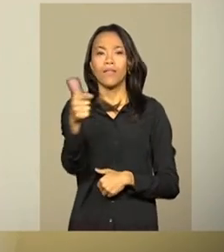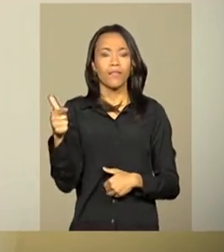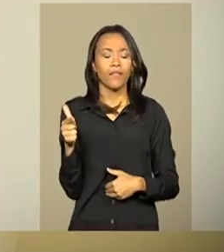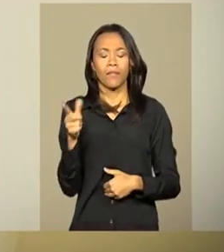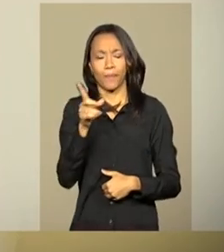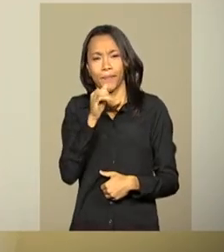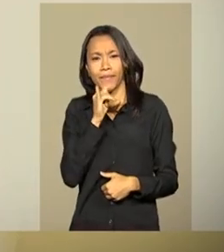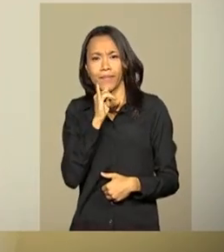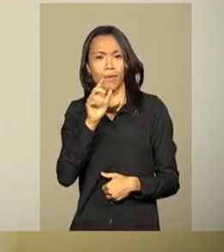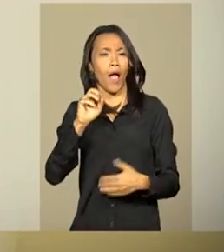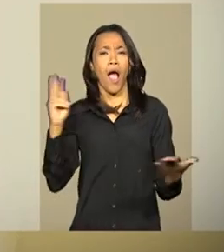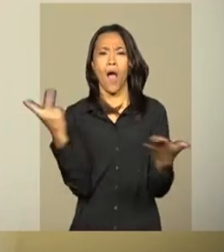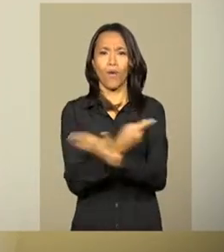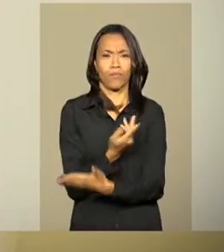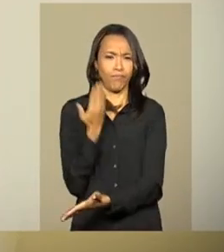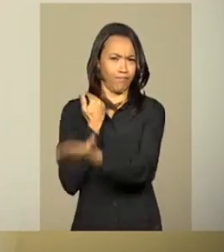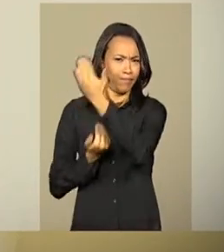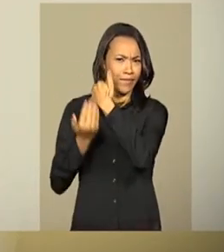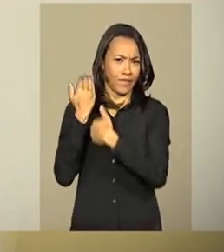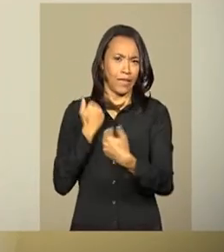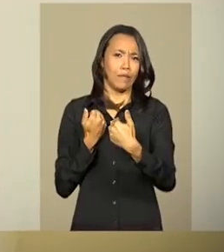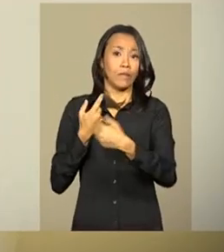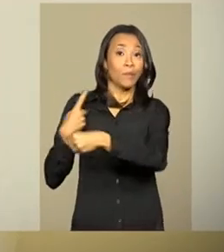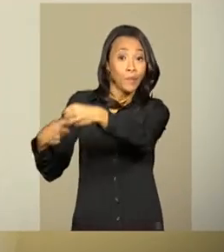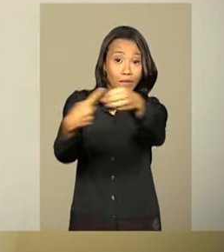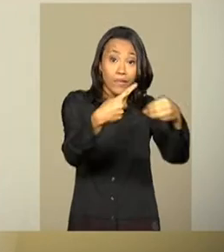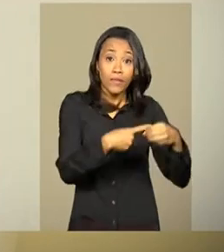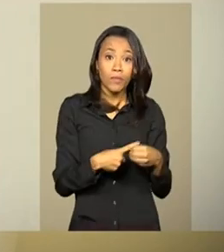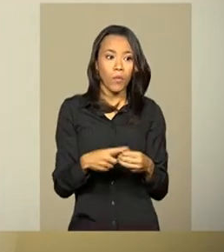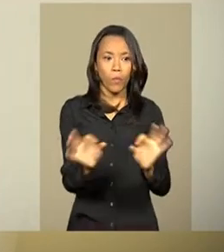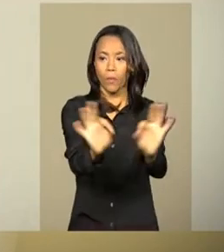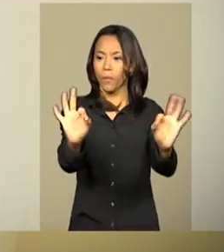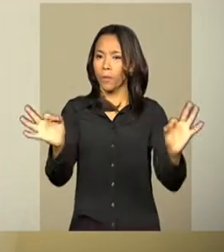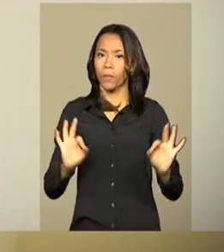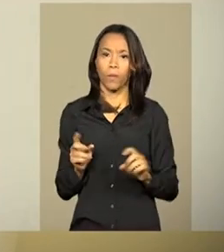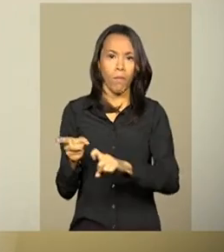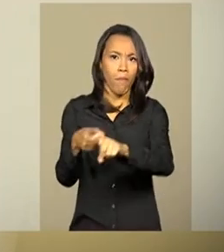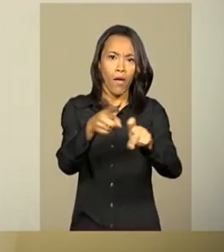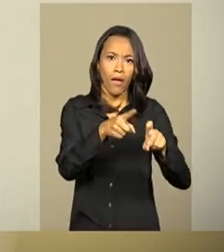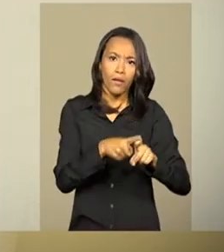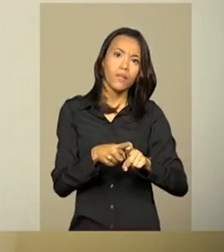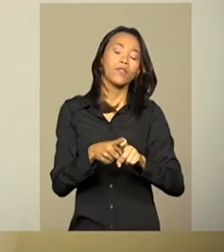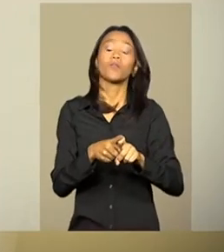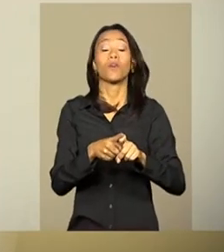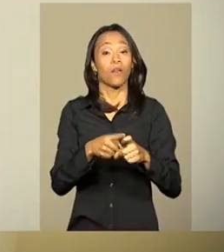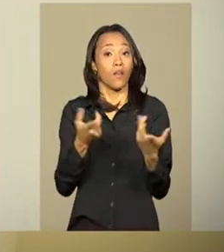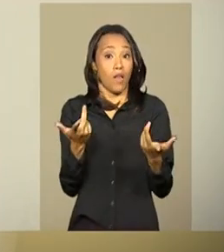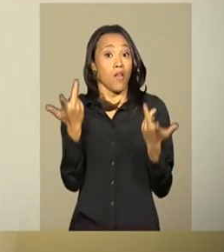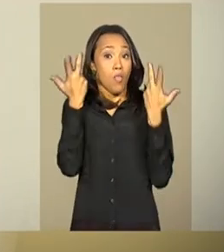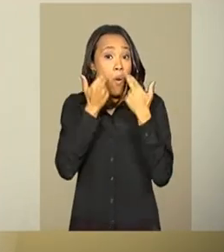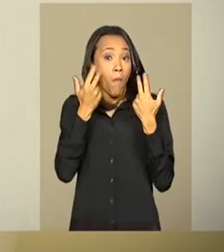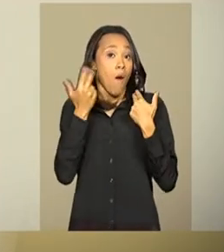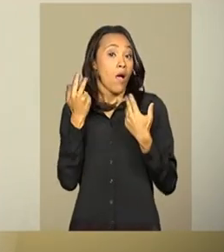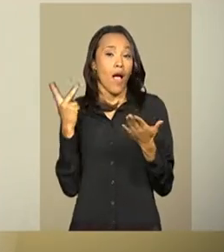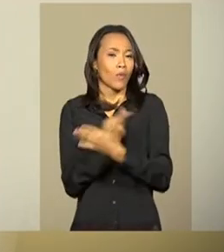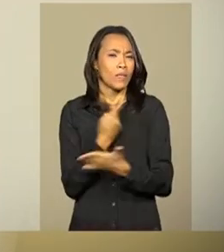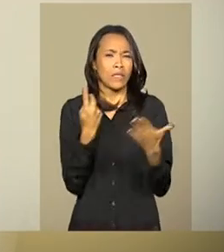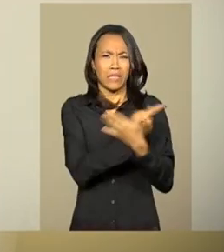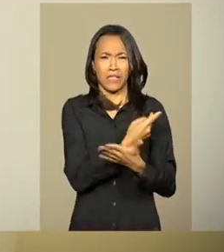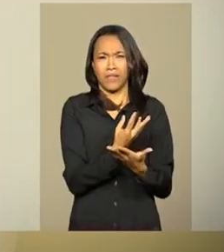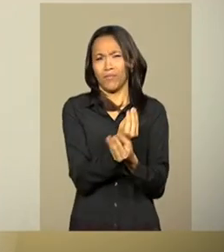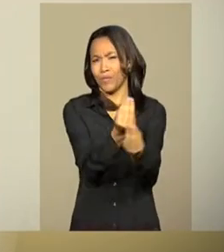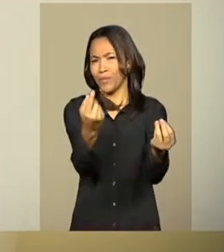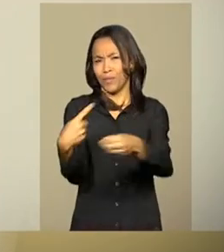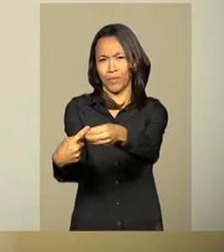situação que é inaceitável de municípios sem nenhum médico deixará de ser comum aquilo que ocorri em vários